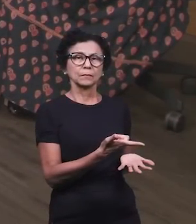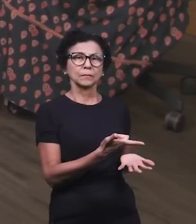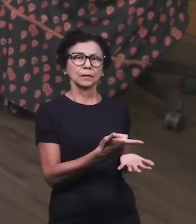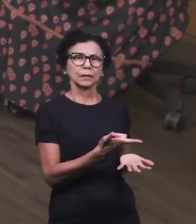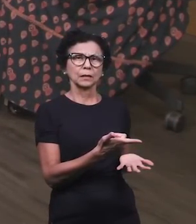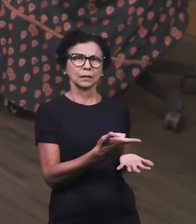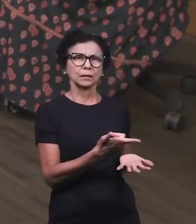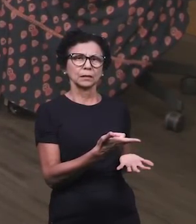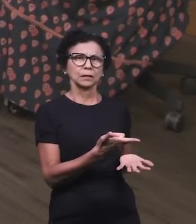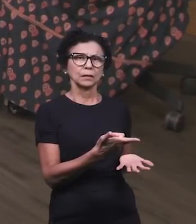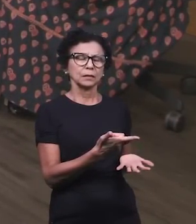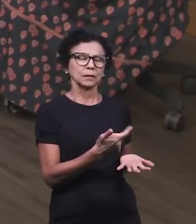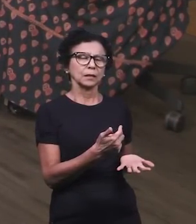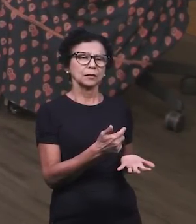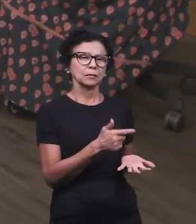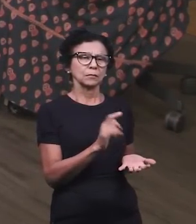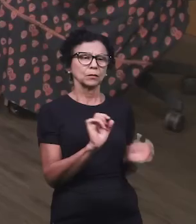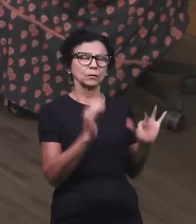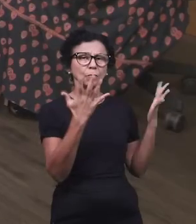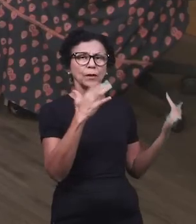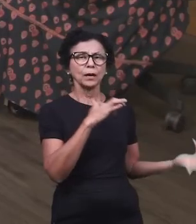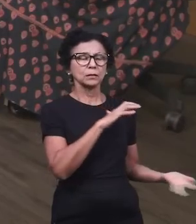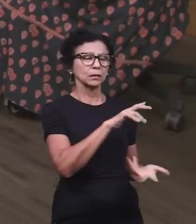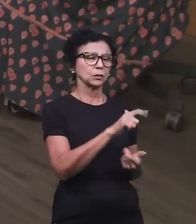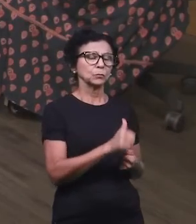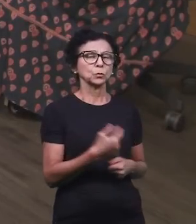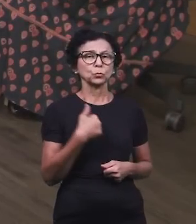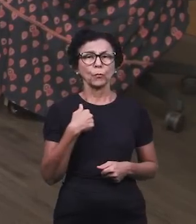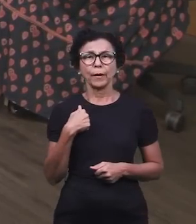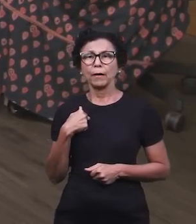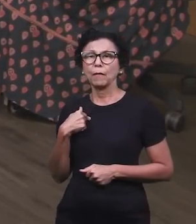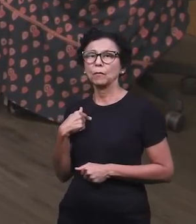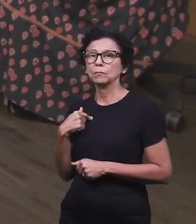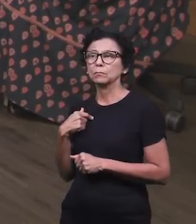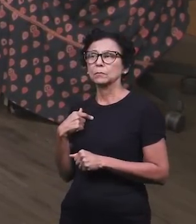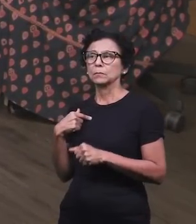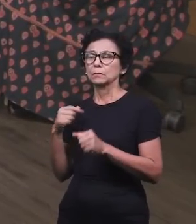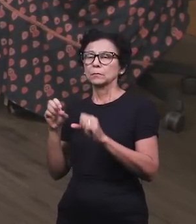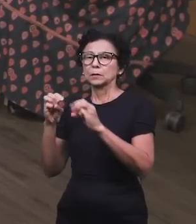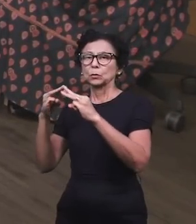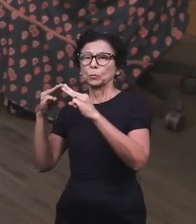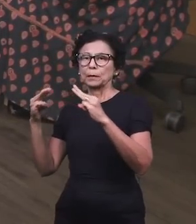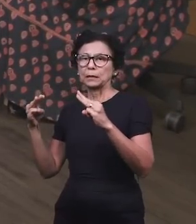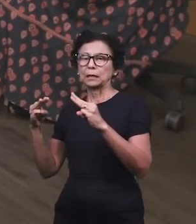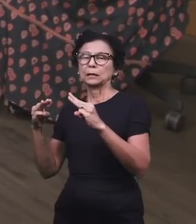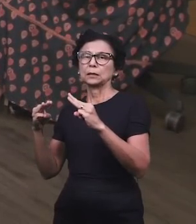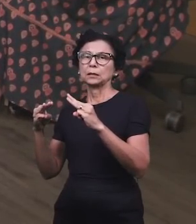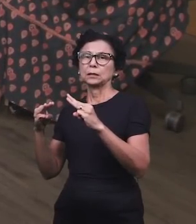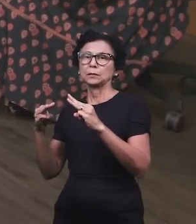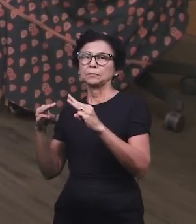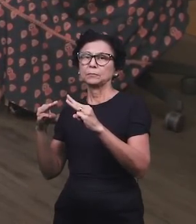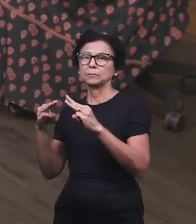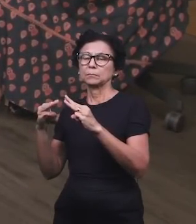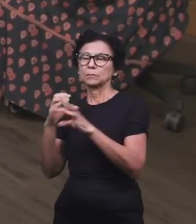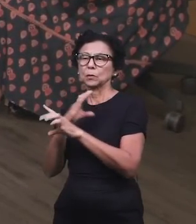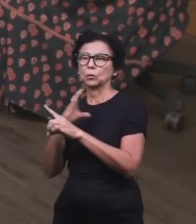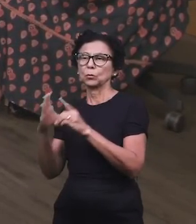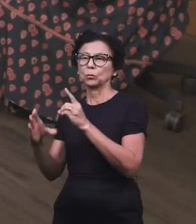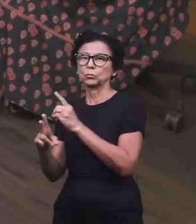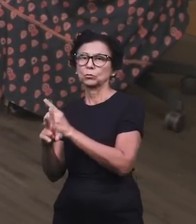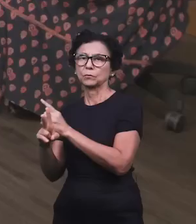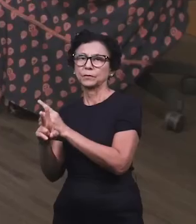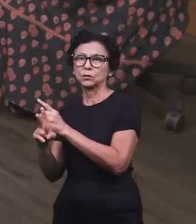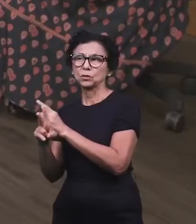Manaim, e eu, no caminho de casa, eu estava numa direção e essas pessoas voltando